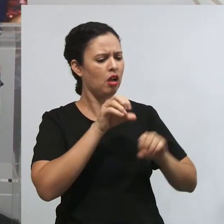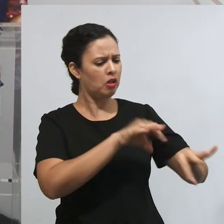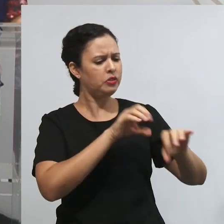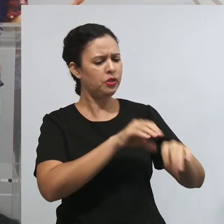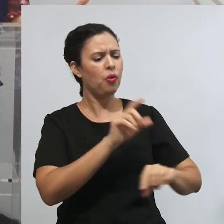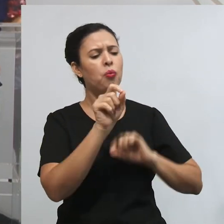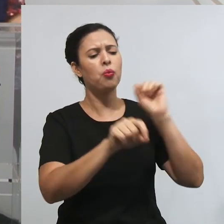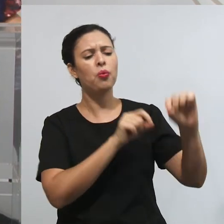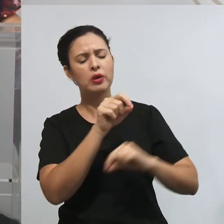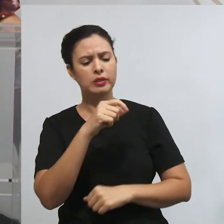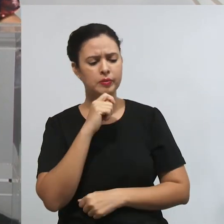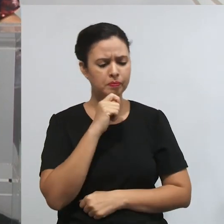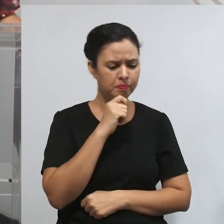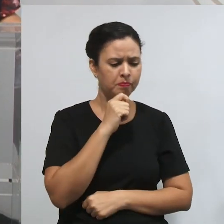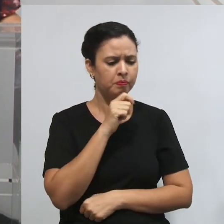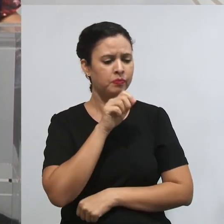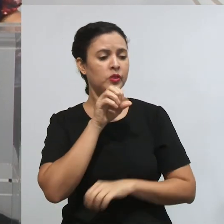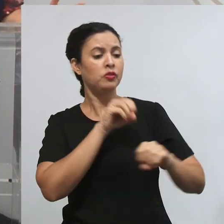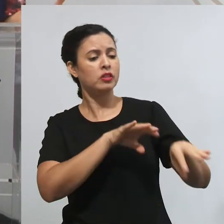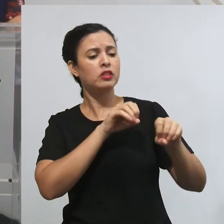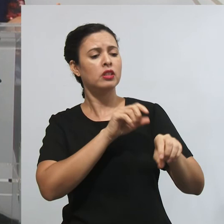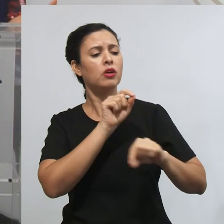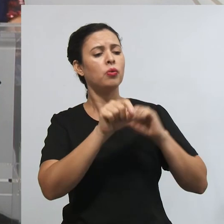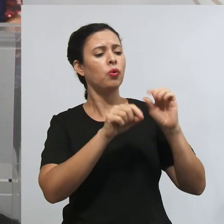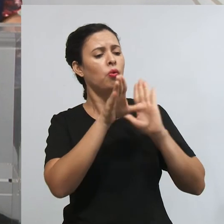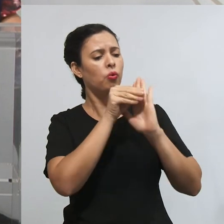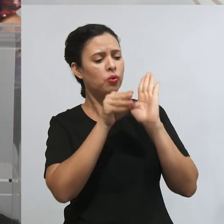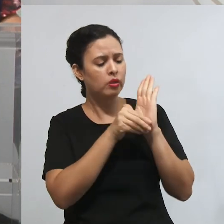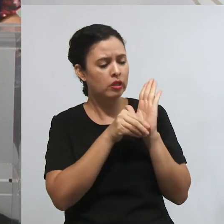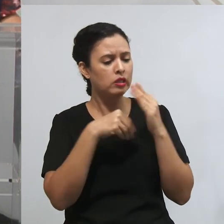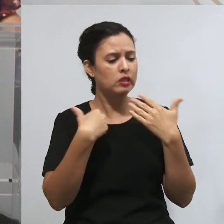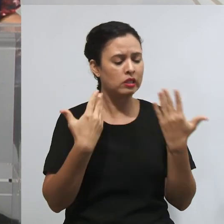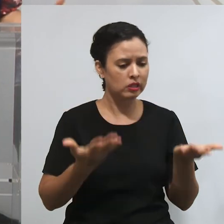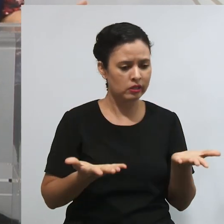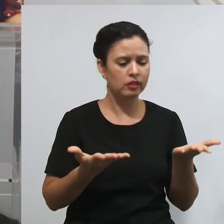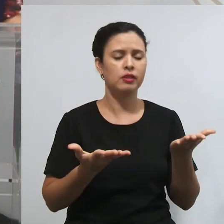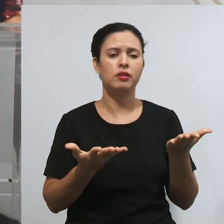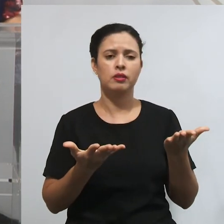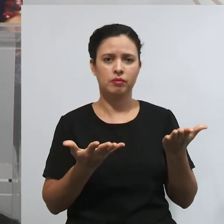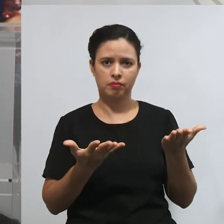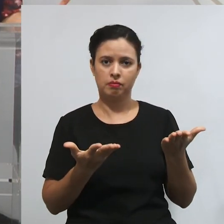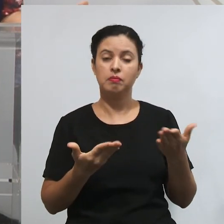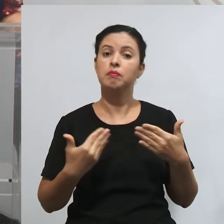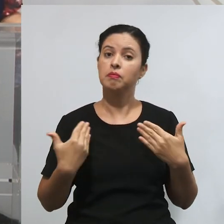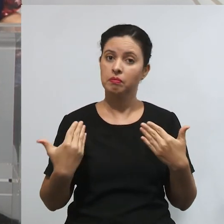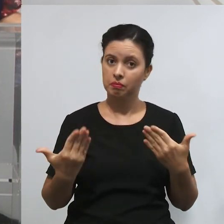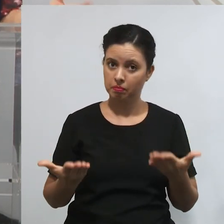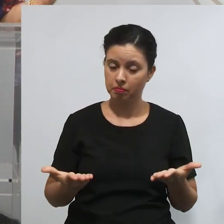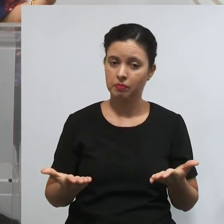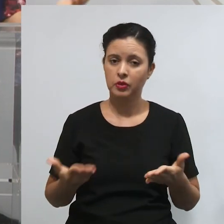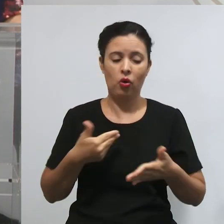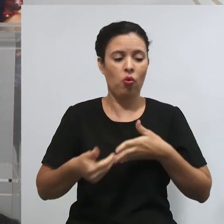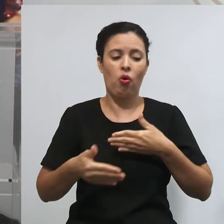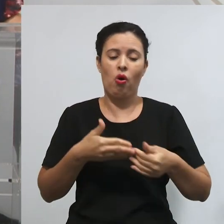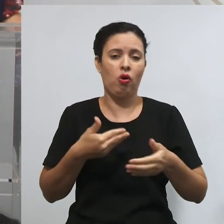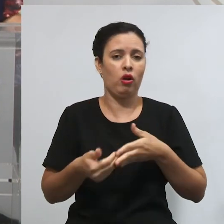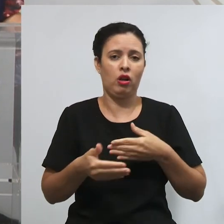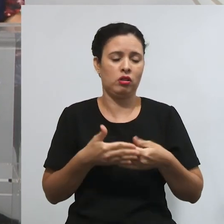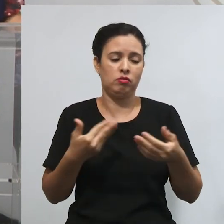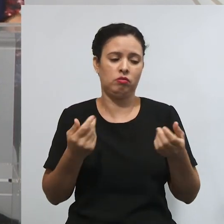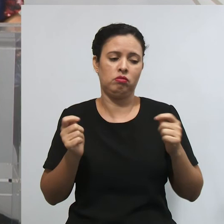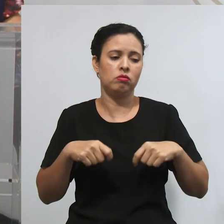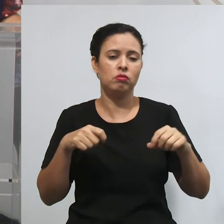devo trabalhar com meus alunos, que conteúdos eu vou fazer. E aí, qualquer coisa vai